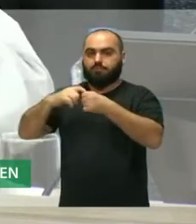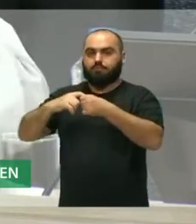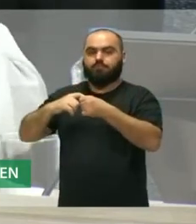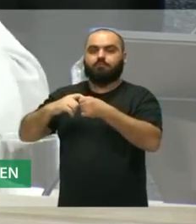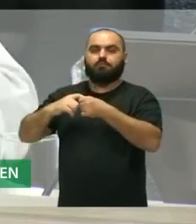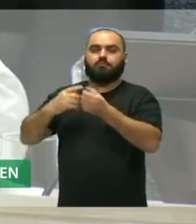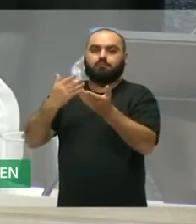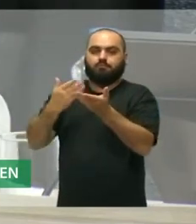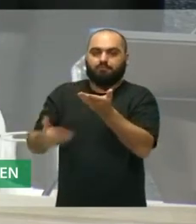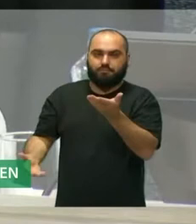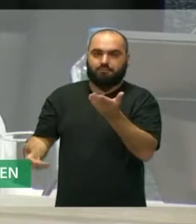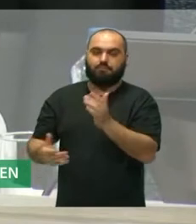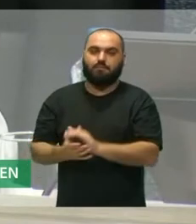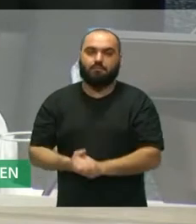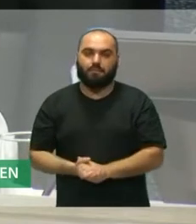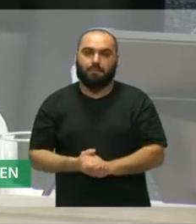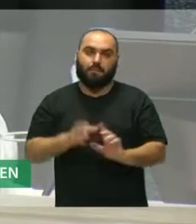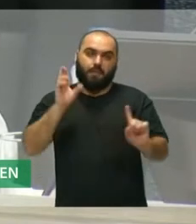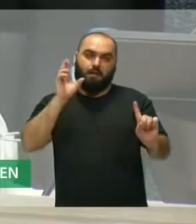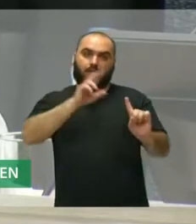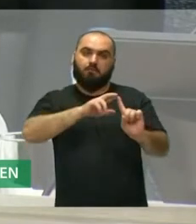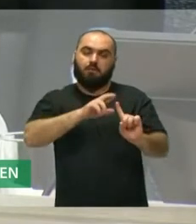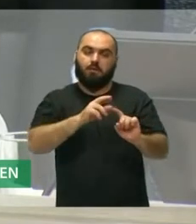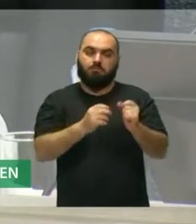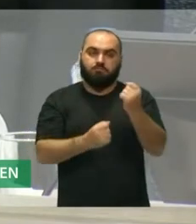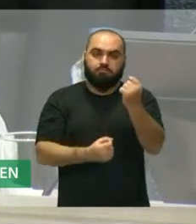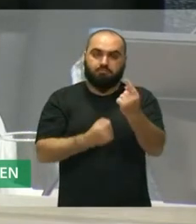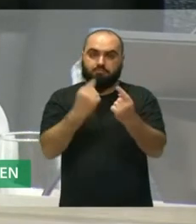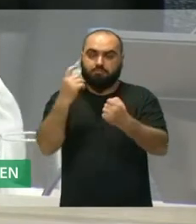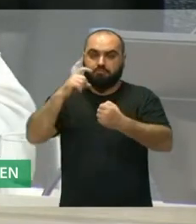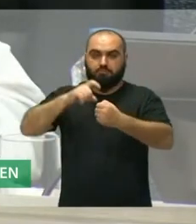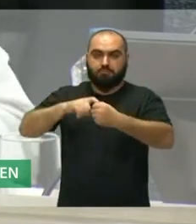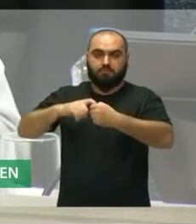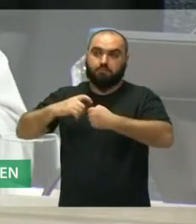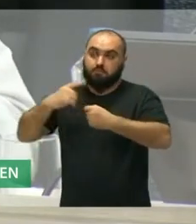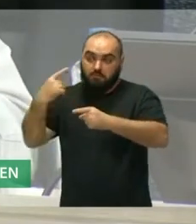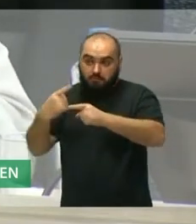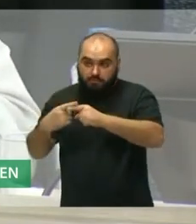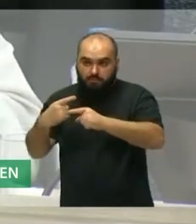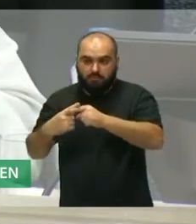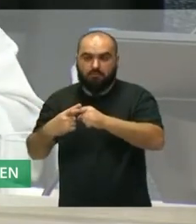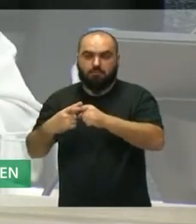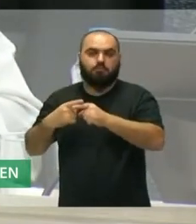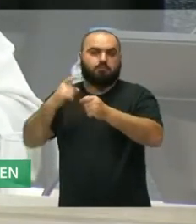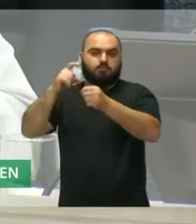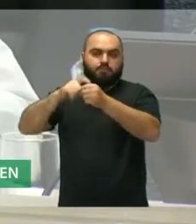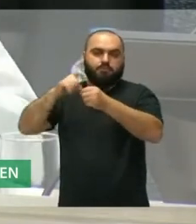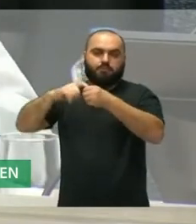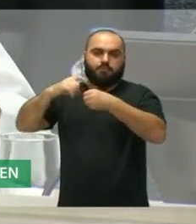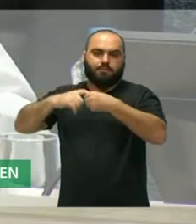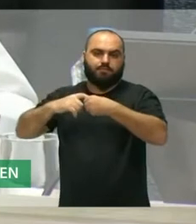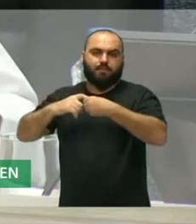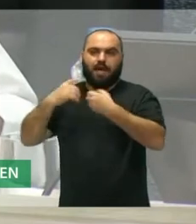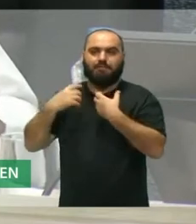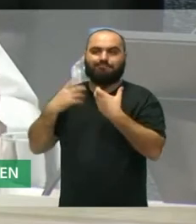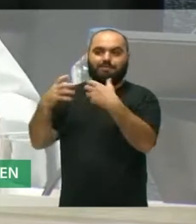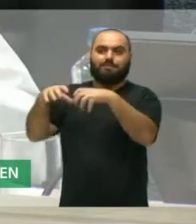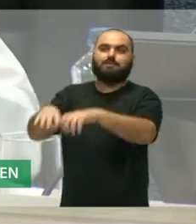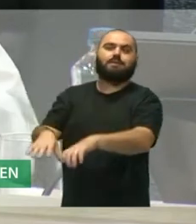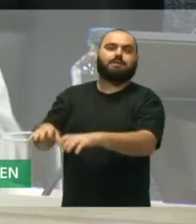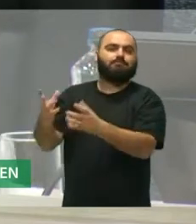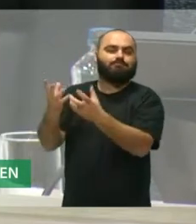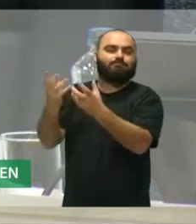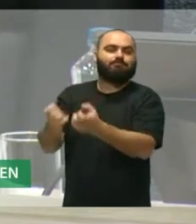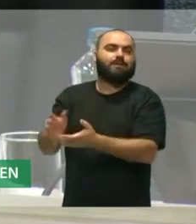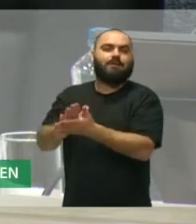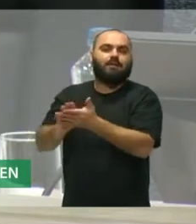E perdemos até a referência para alguns pacientes convênio, porque, claro, que os convênios ficaram aborrecidos, nós passamos a rejeitar paciente convênio